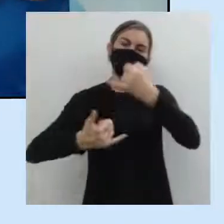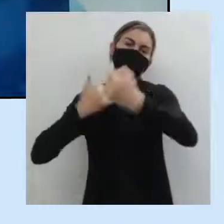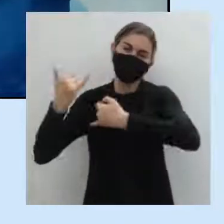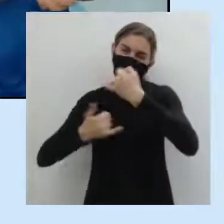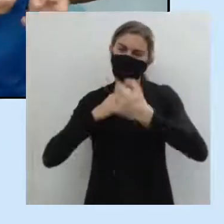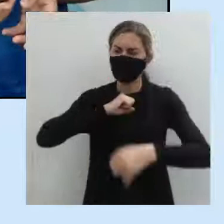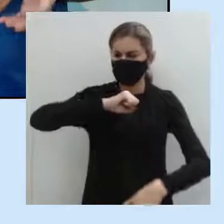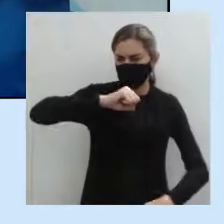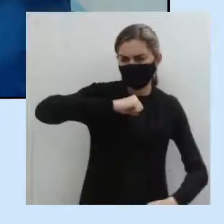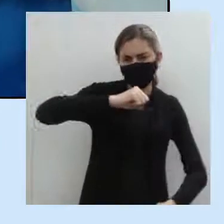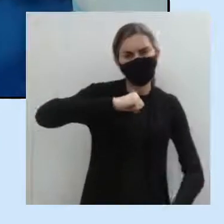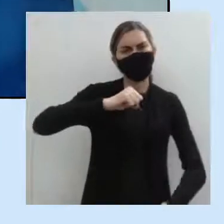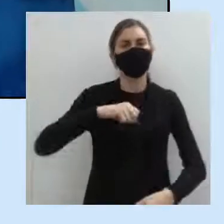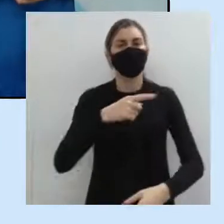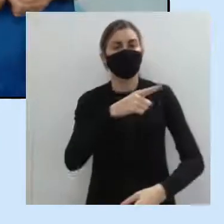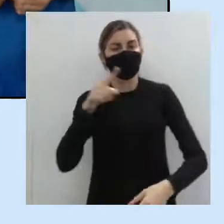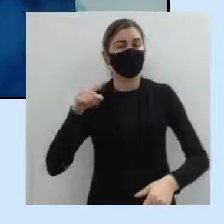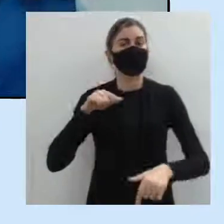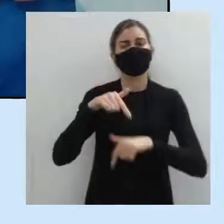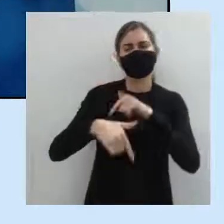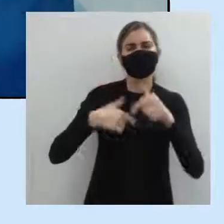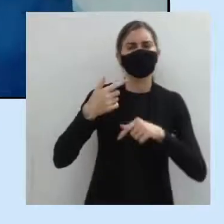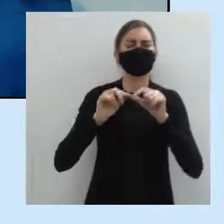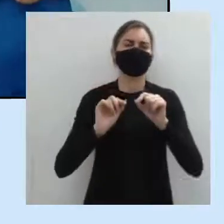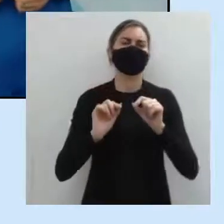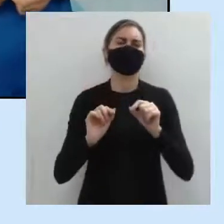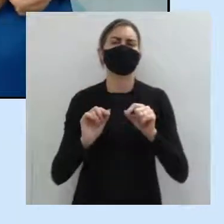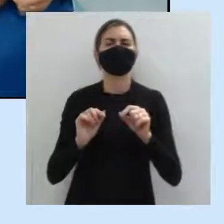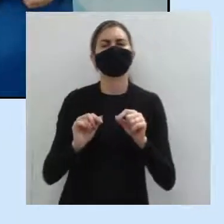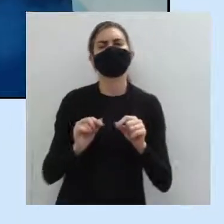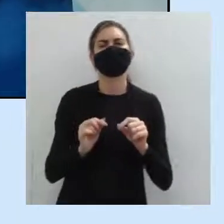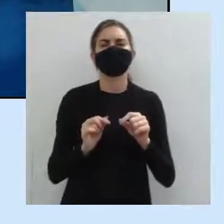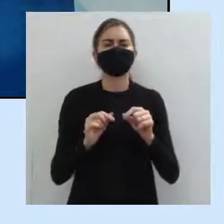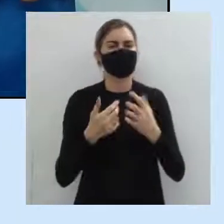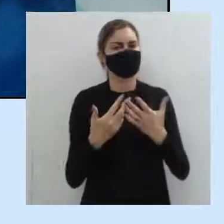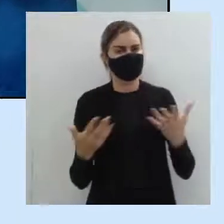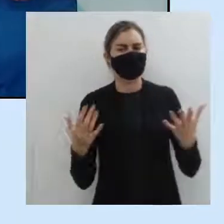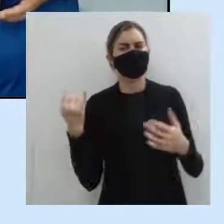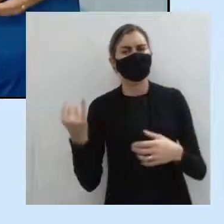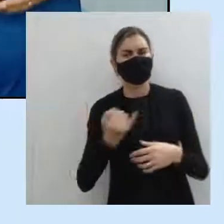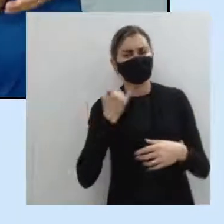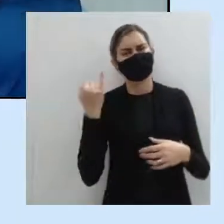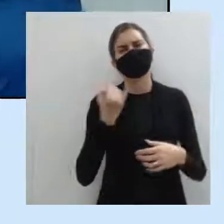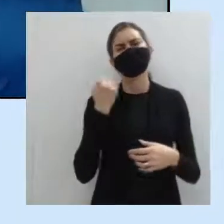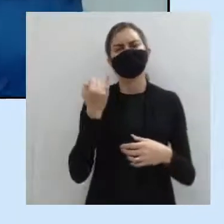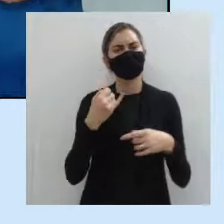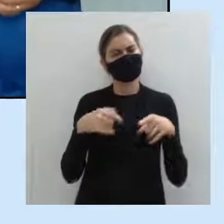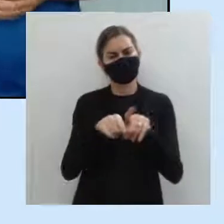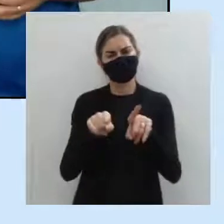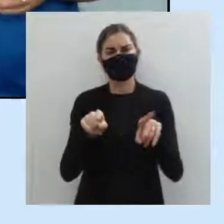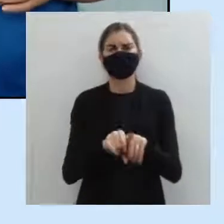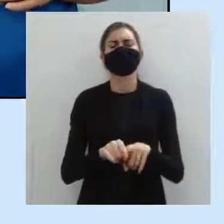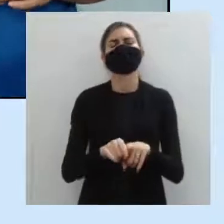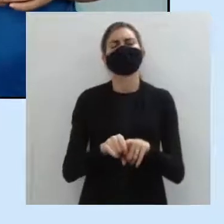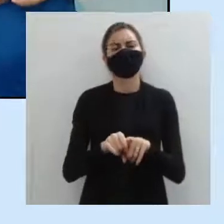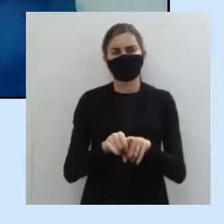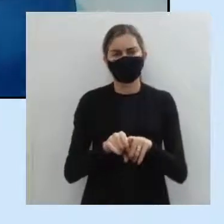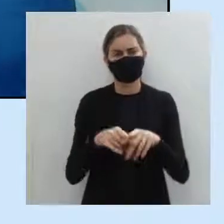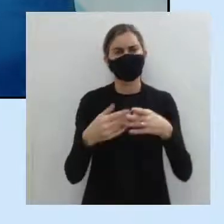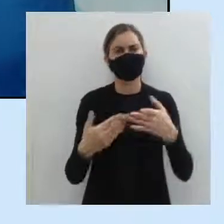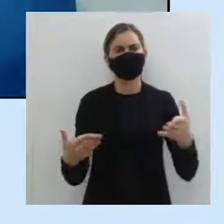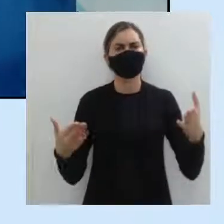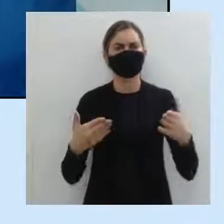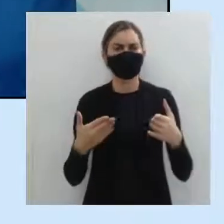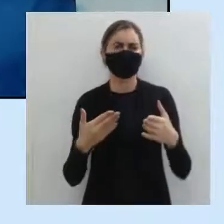de correr, você está trabalhando elementos fundamentais e importantes também da sua fisiologia. O